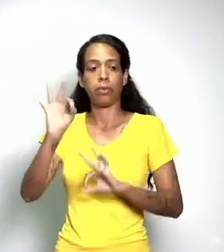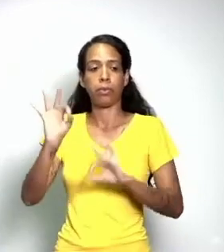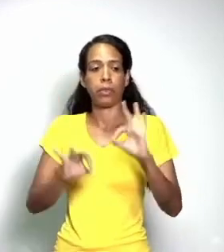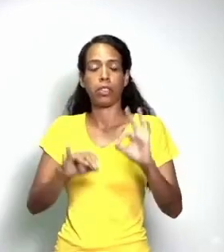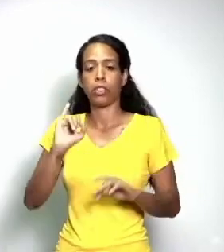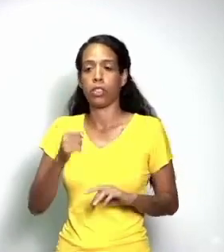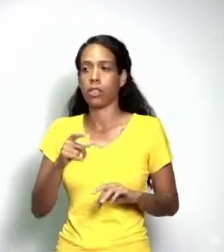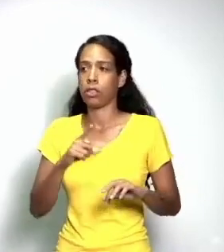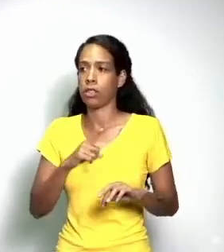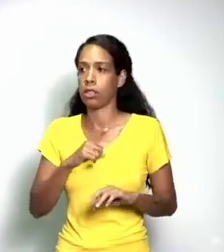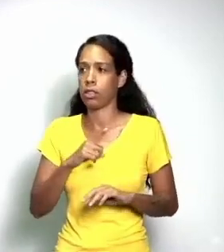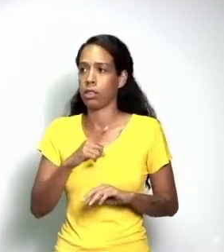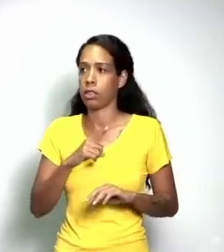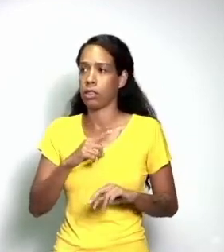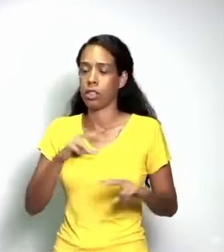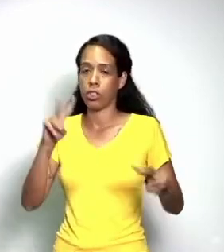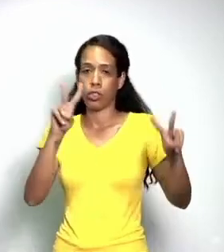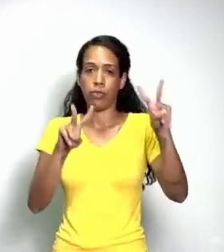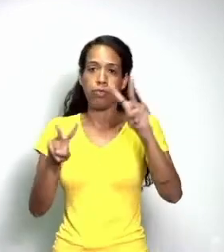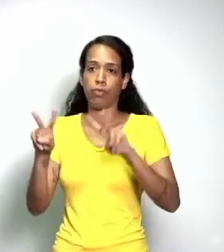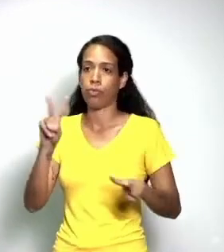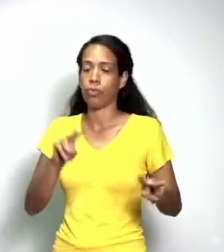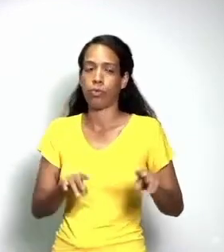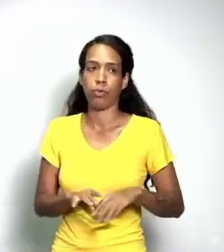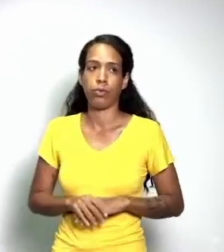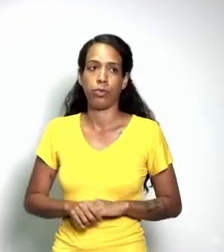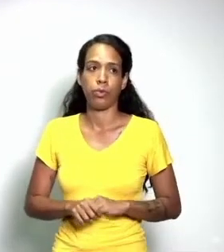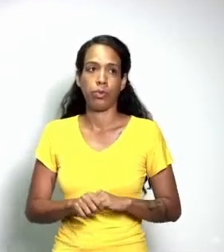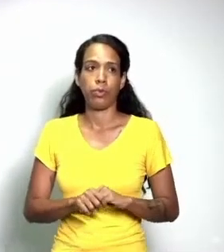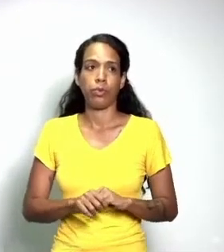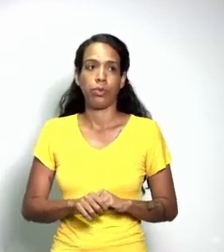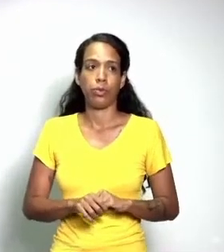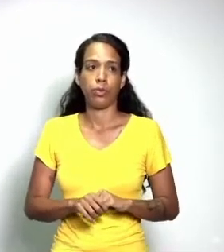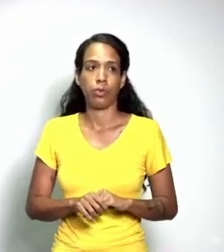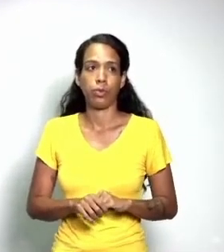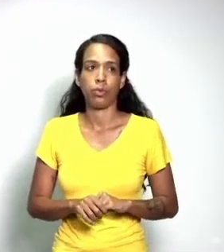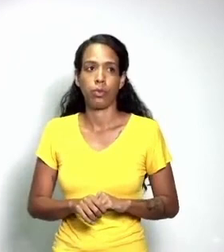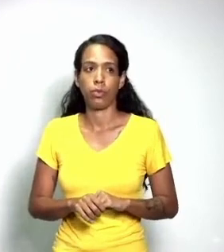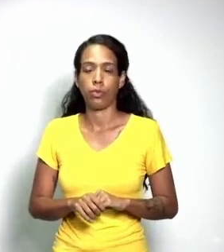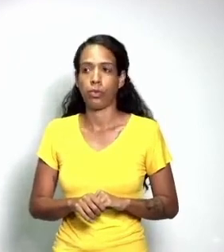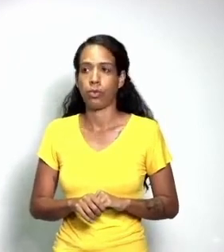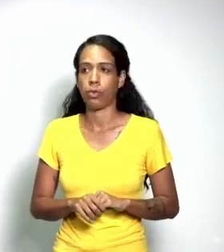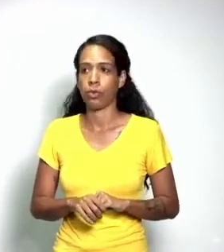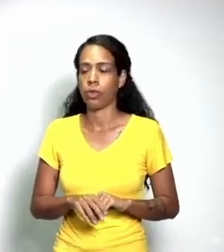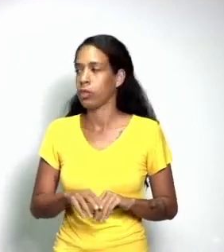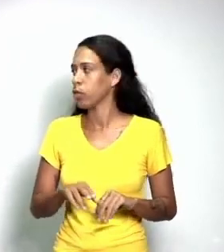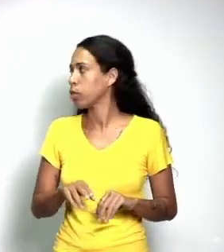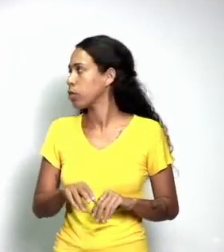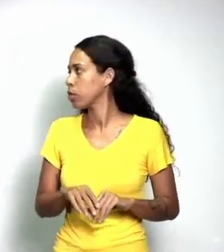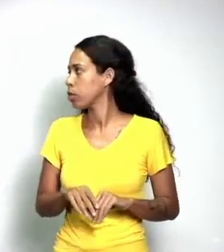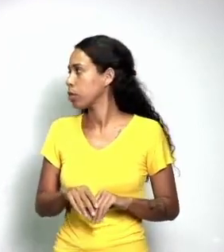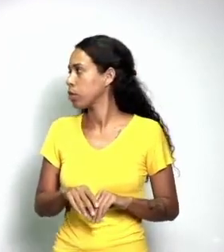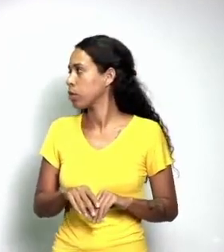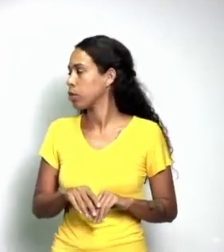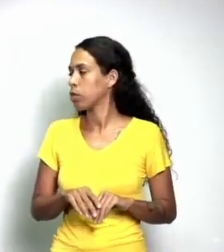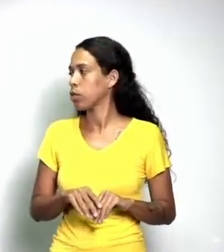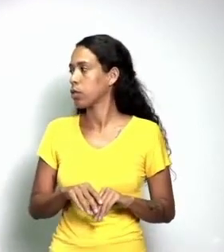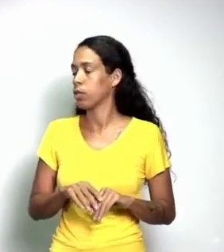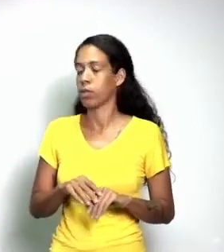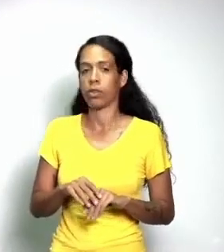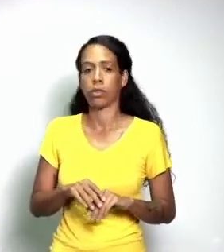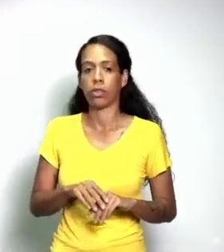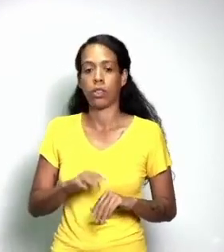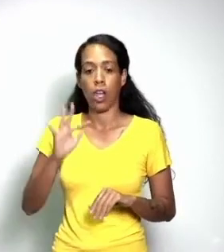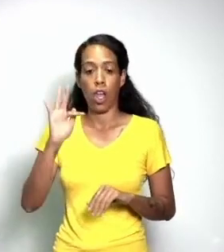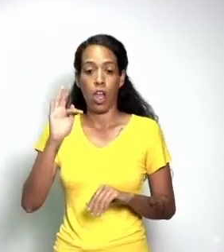isso de visualização. A cartela de foco é a mesma. Não, a cartela de foco não é a mesma coisa. Cartela